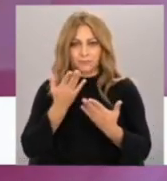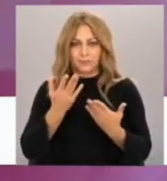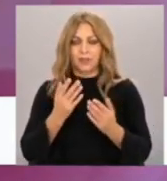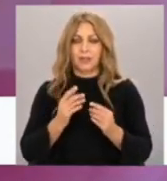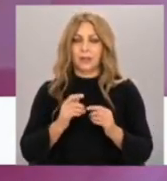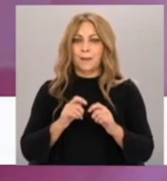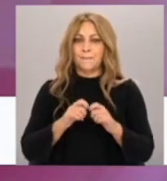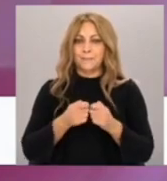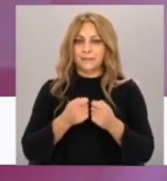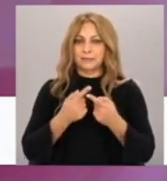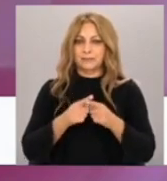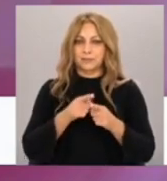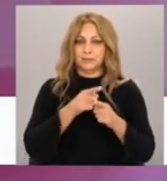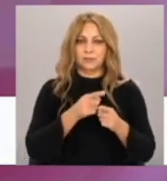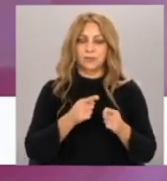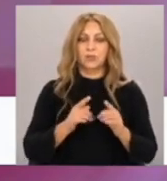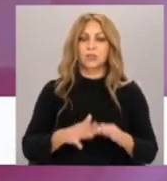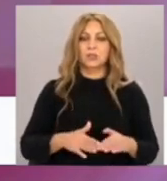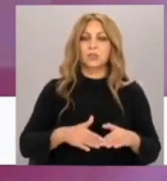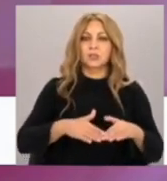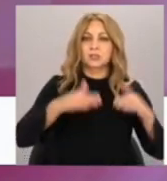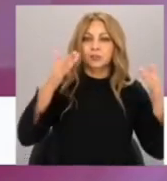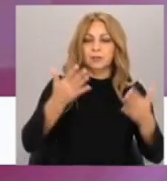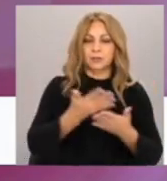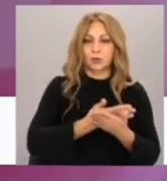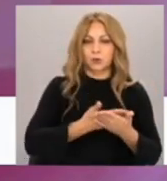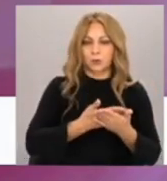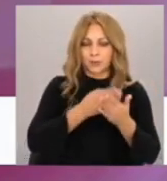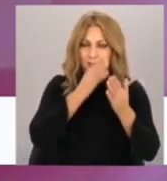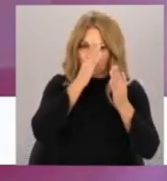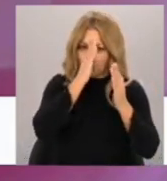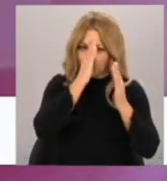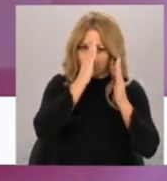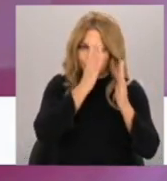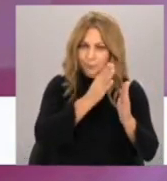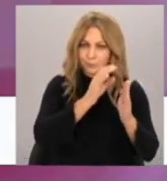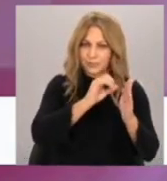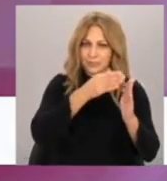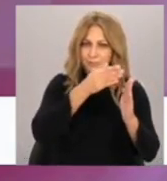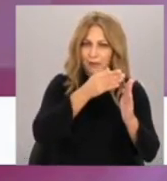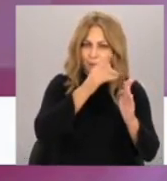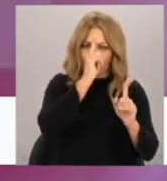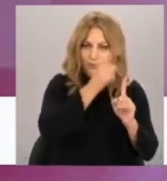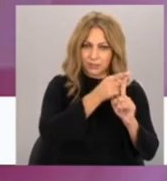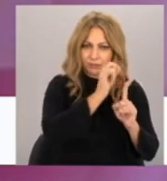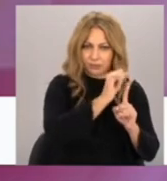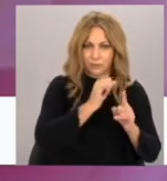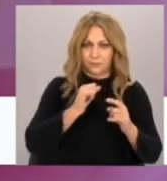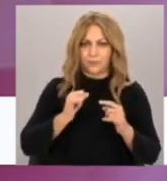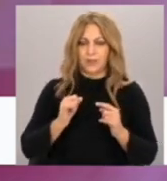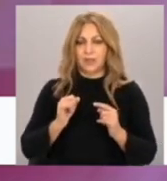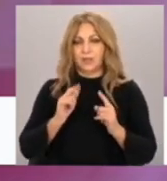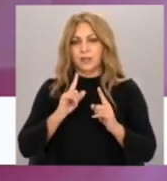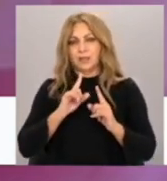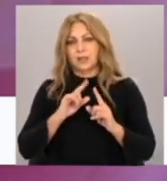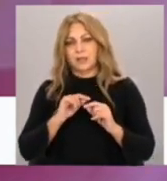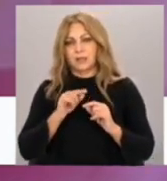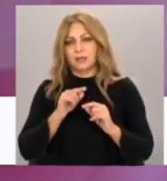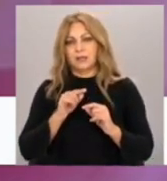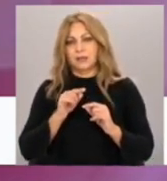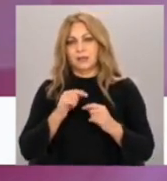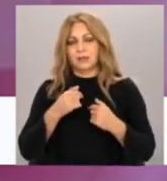partido que põe crescimento econômico no centro no foco da da saúde das suas prioridades e o livro que põe uma uma